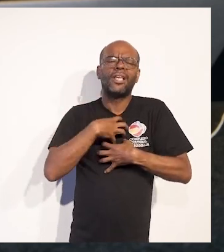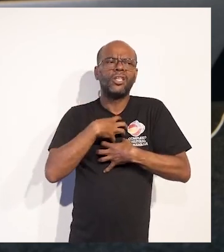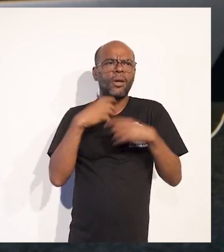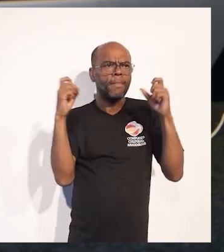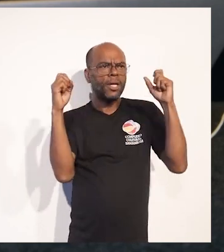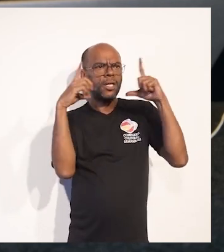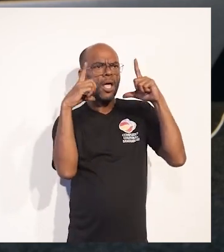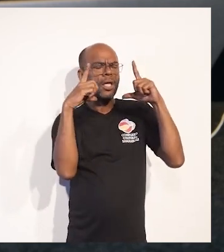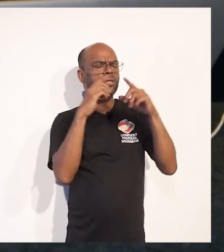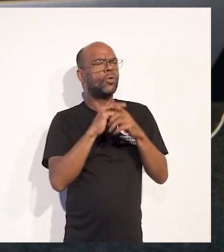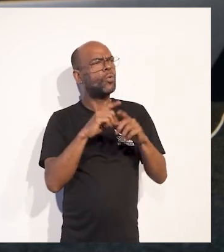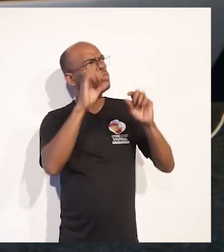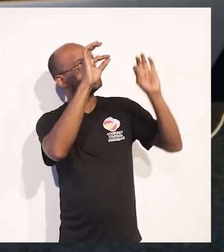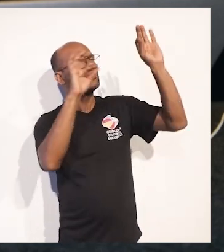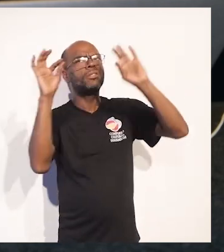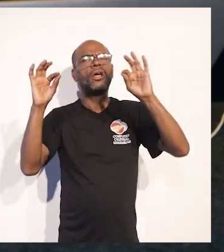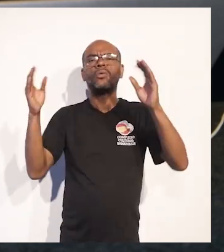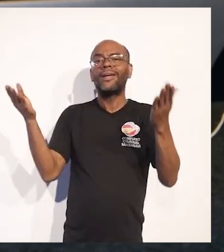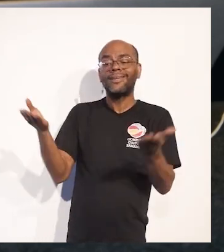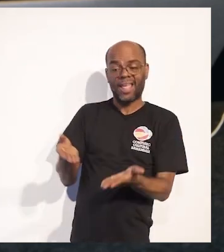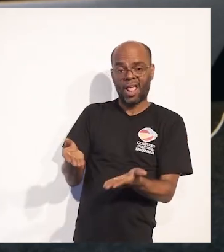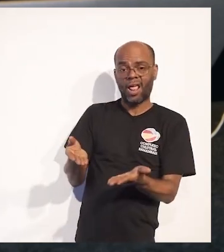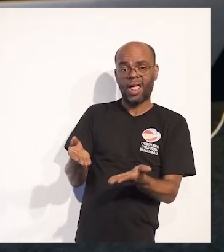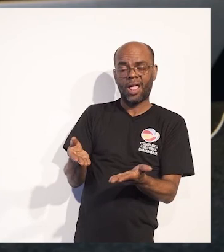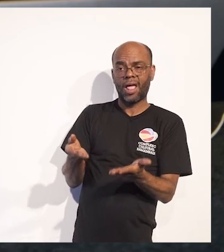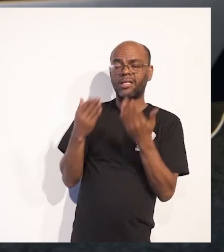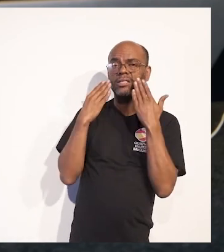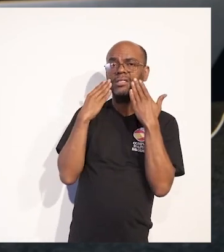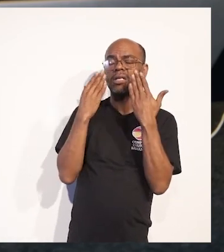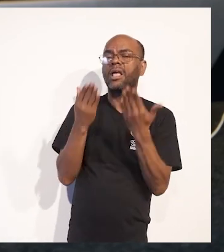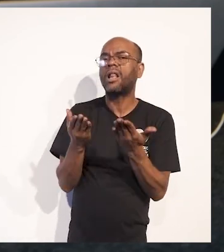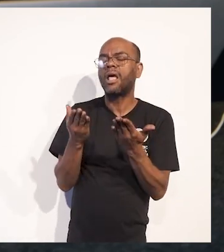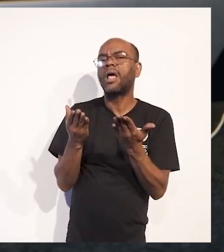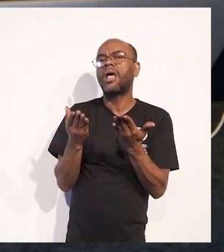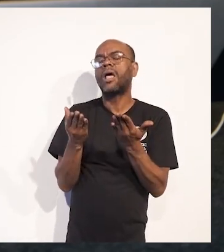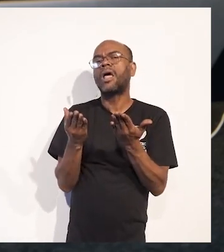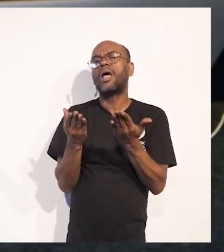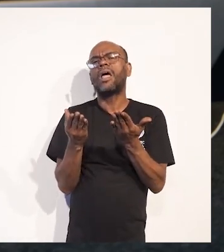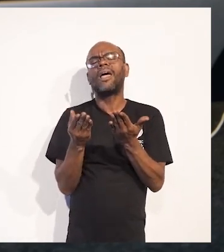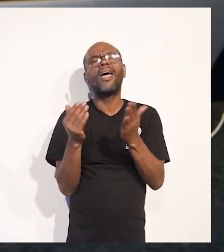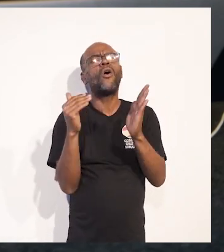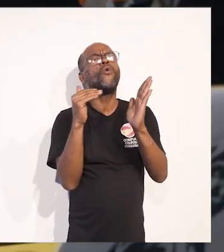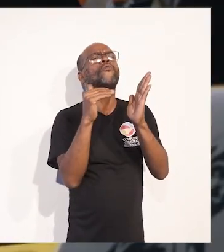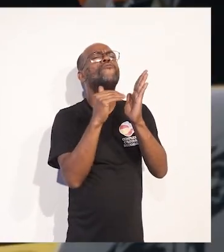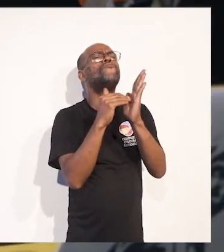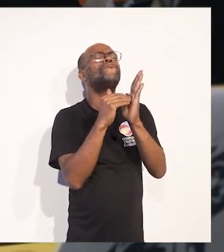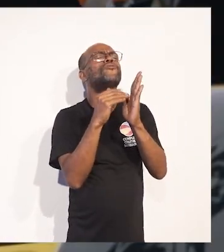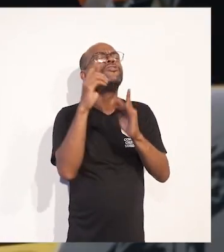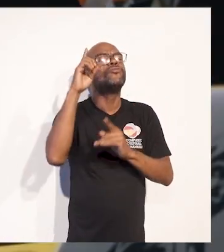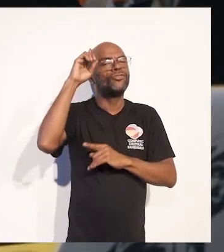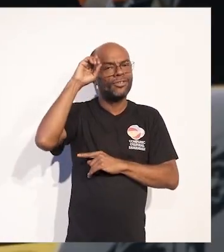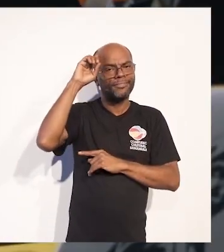com o texto, juntamente com o cenário, que aquela cena que está aparecendo naquela cena é um fim do dia. E